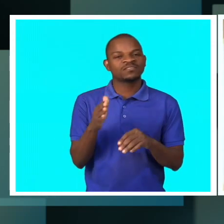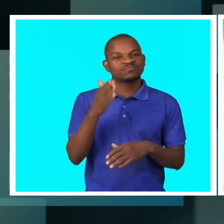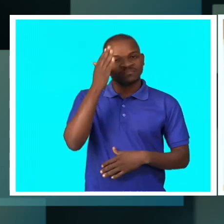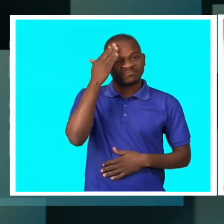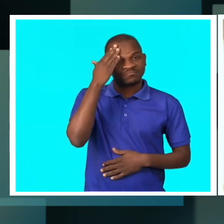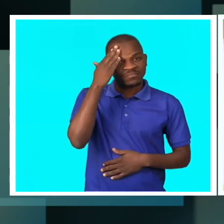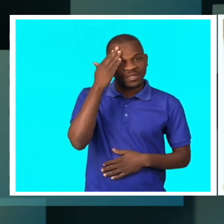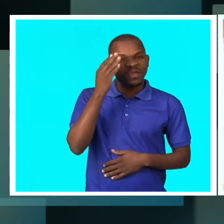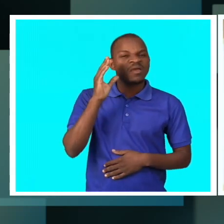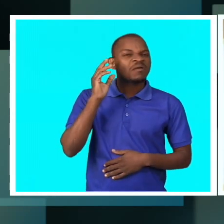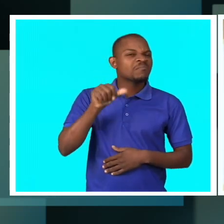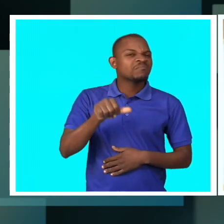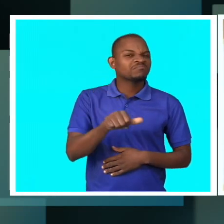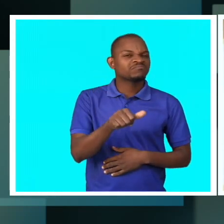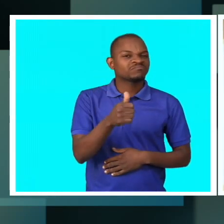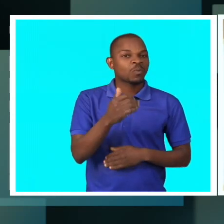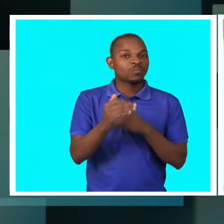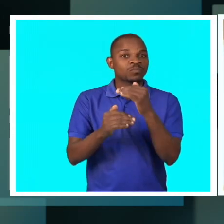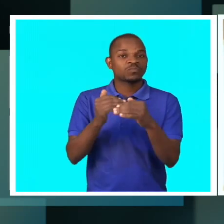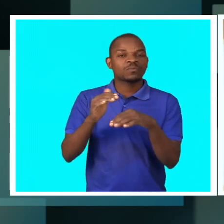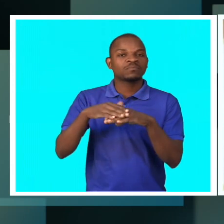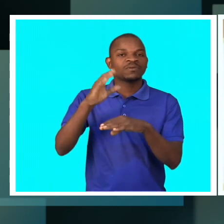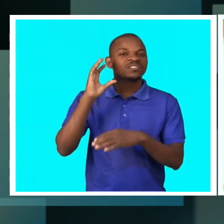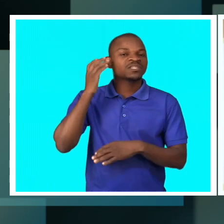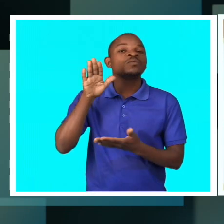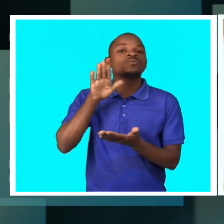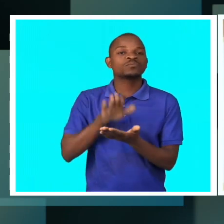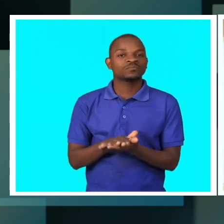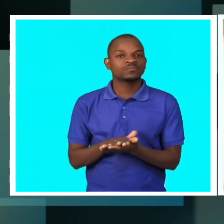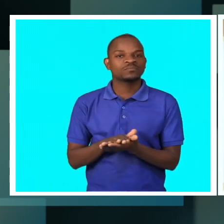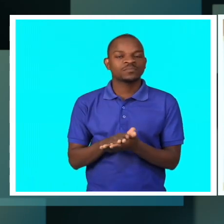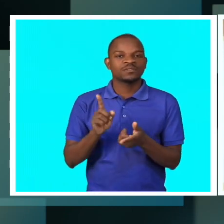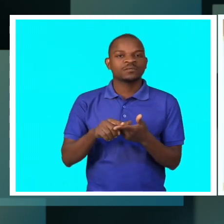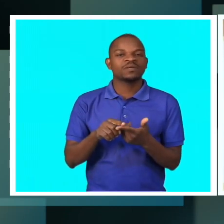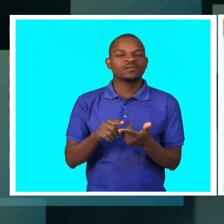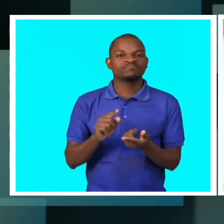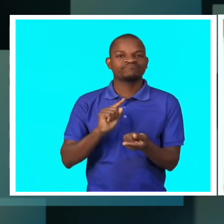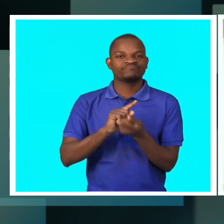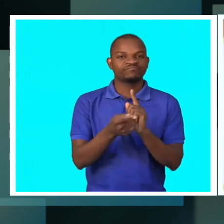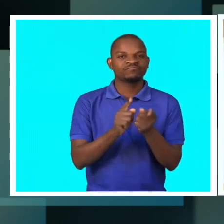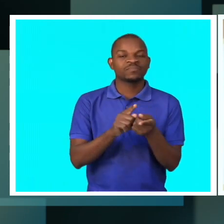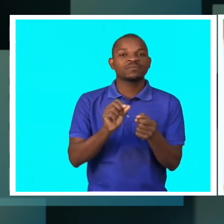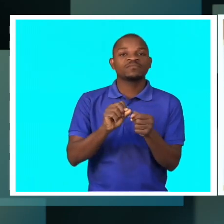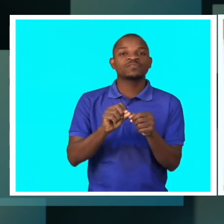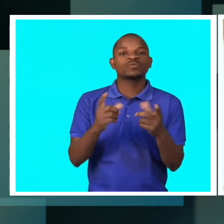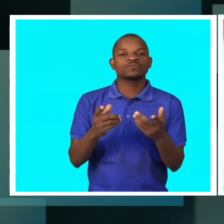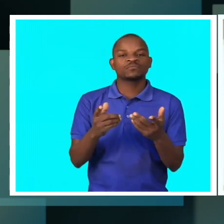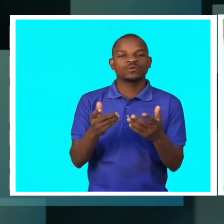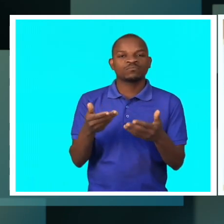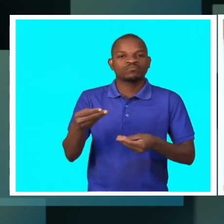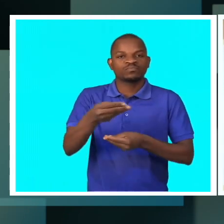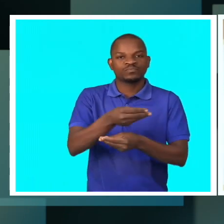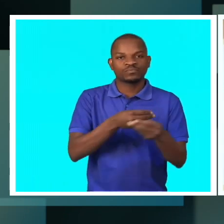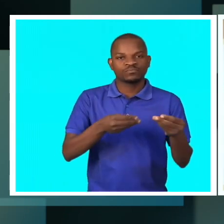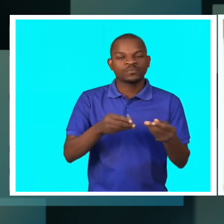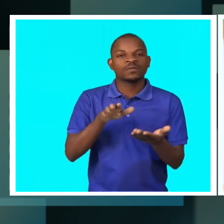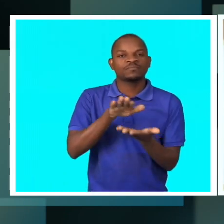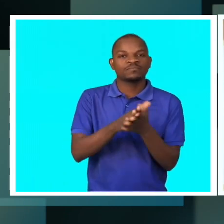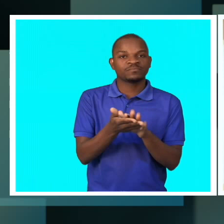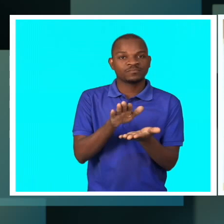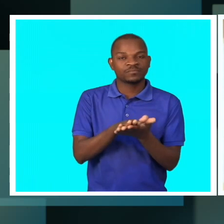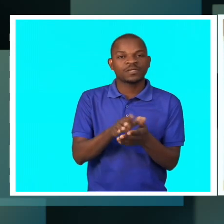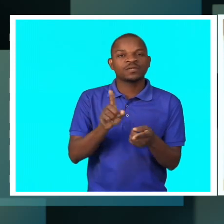já sabíamos mais ou menos qual era rádio que estava com a imagem mais avançada que o outro, nisto e naquele aspecto. Então aqui encontramos, essencialmente, para harmonizar